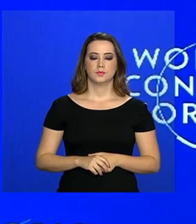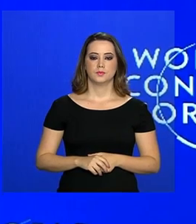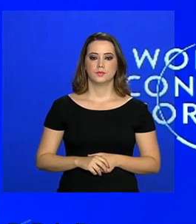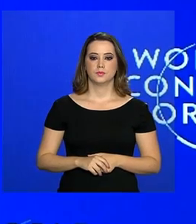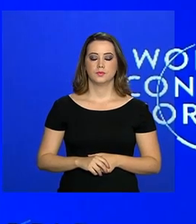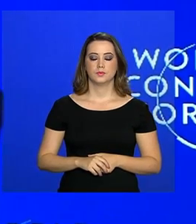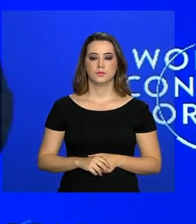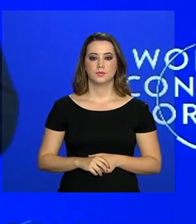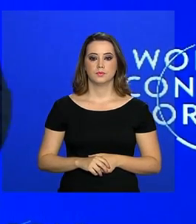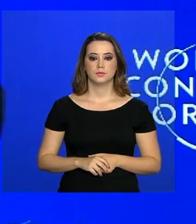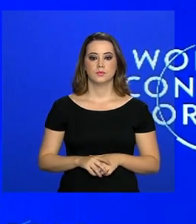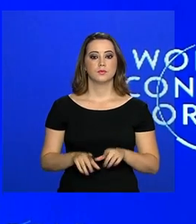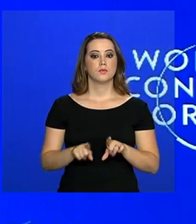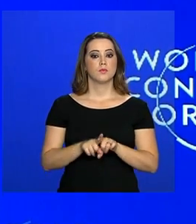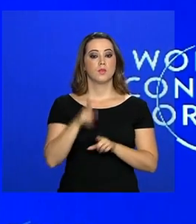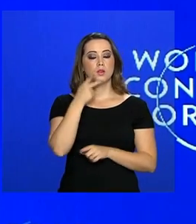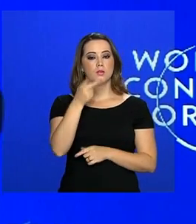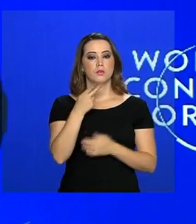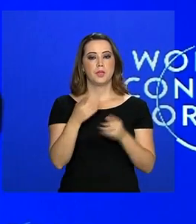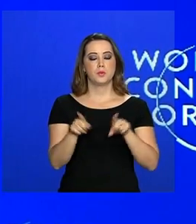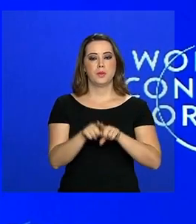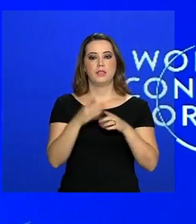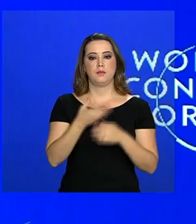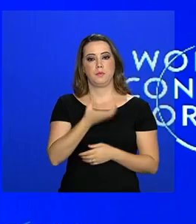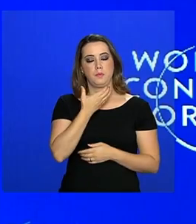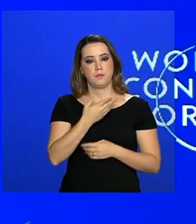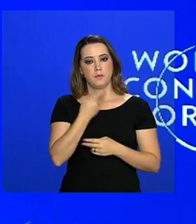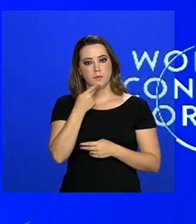Confesso que estou emocionado